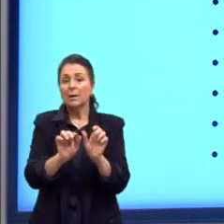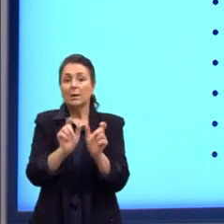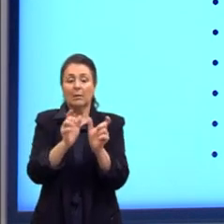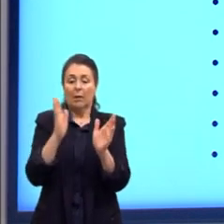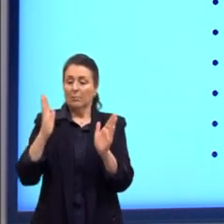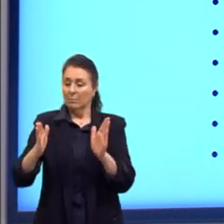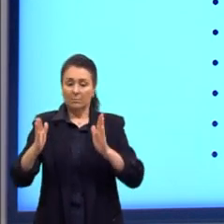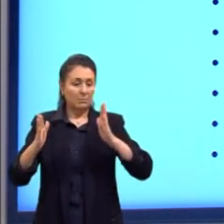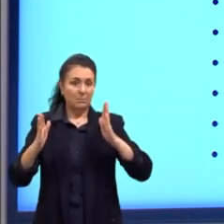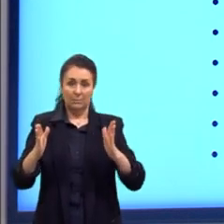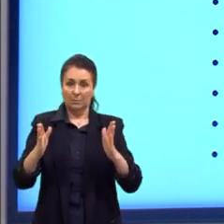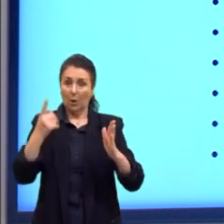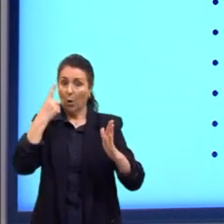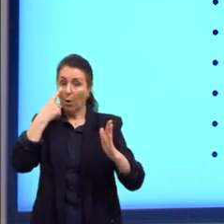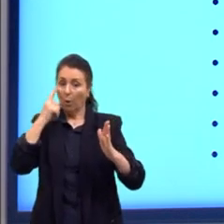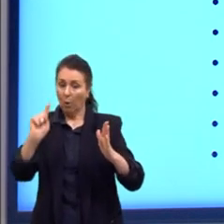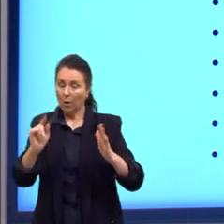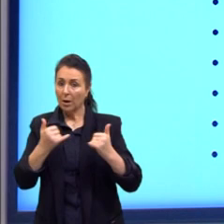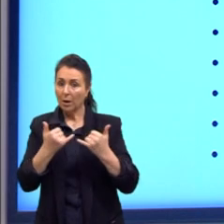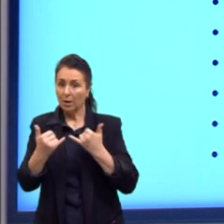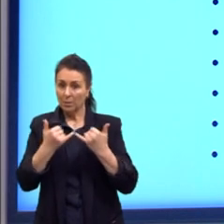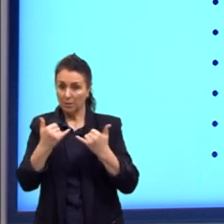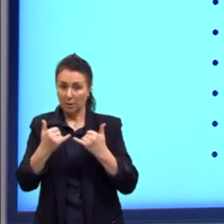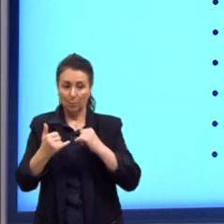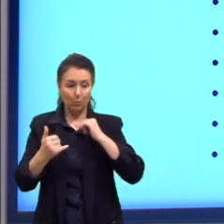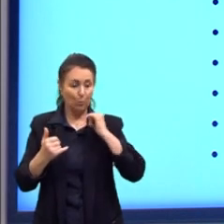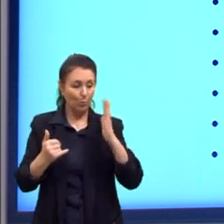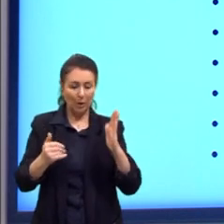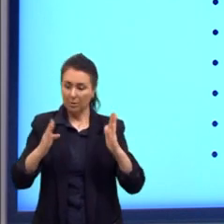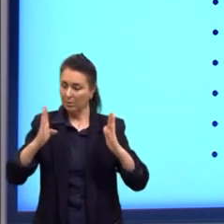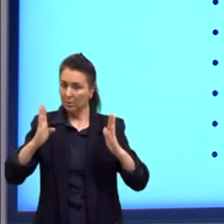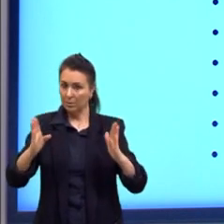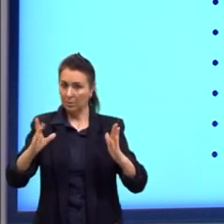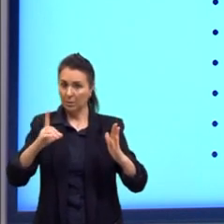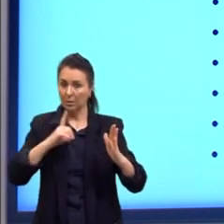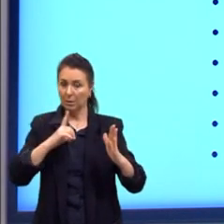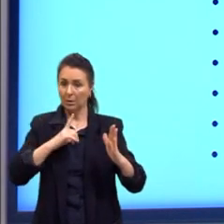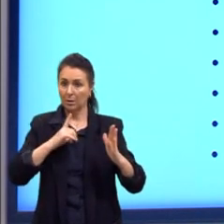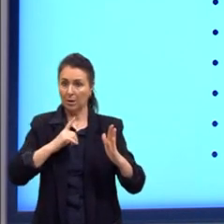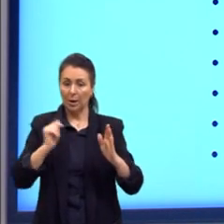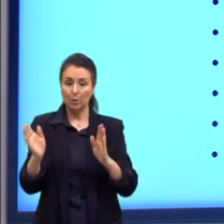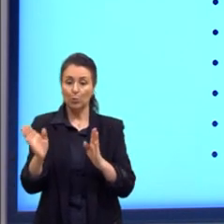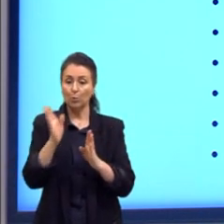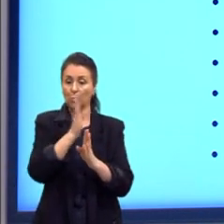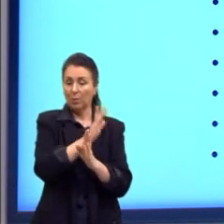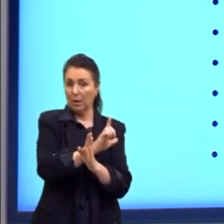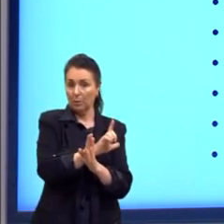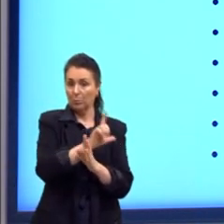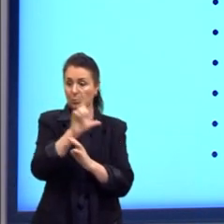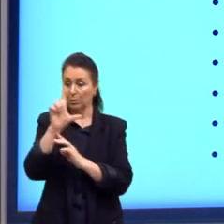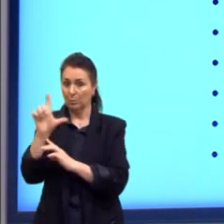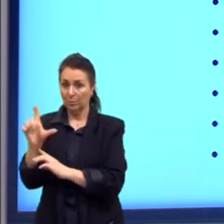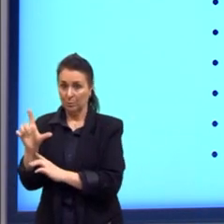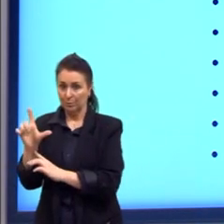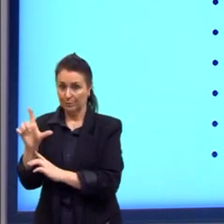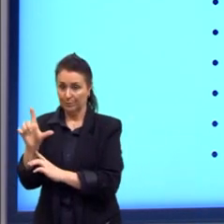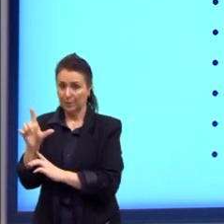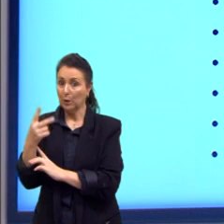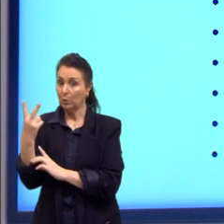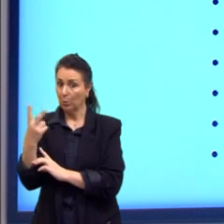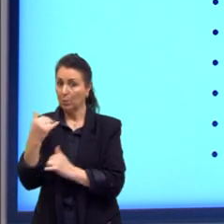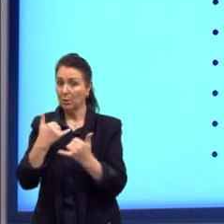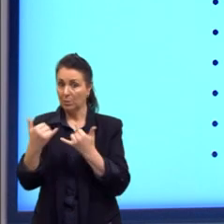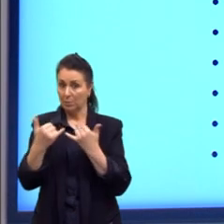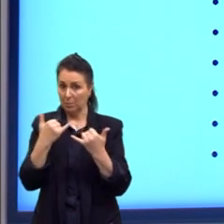olhando bem esses dois exemplos ambos estão nas extremidades Eu trouxe um que tem de um lado da cadeia e o outro que apresenta